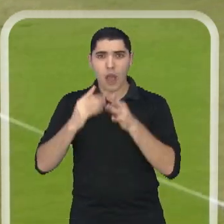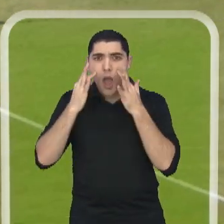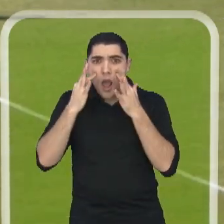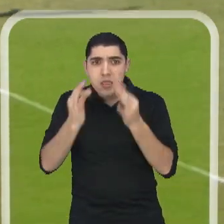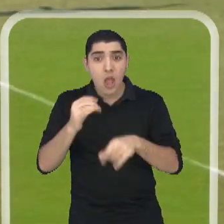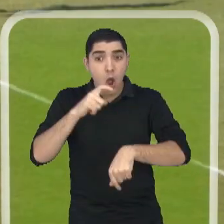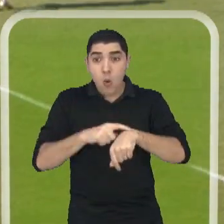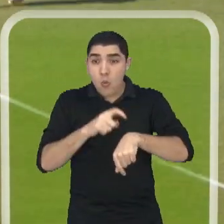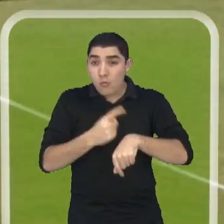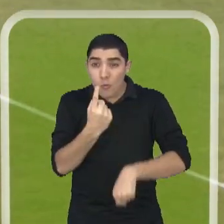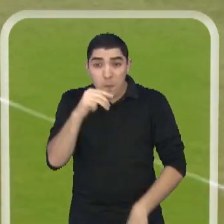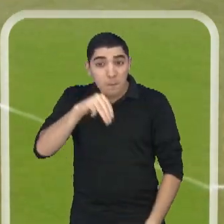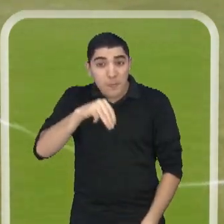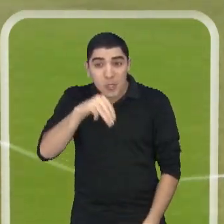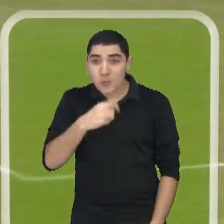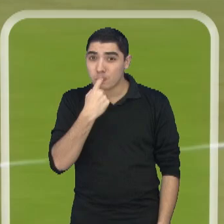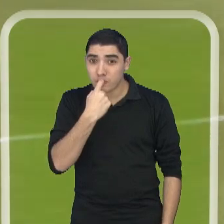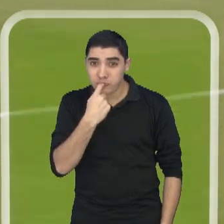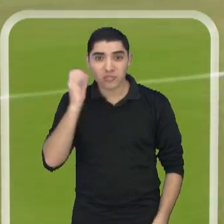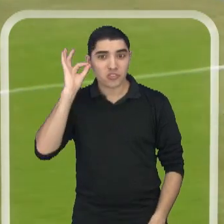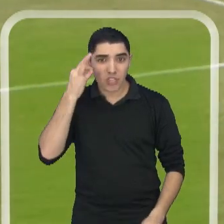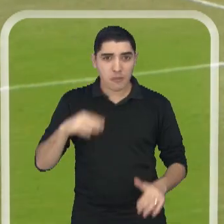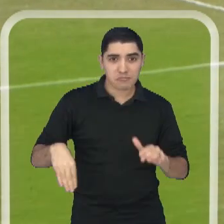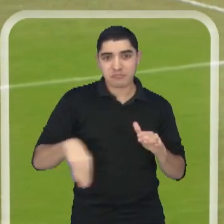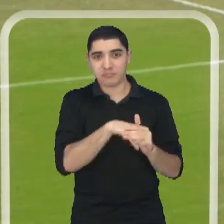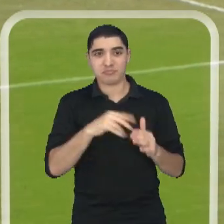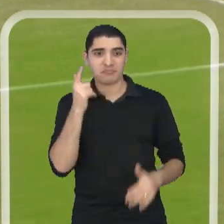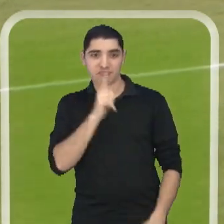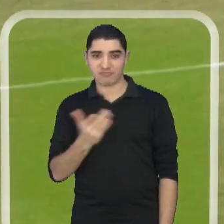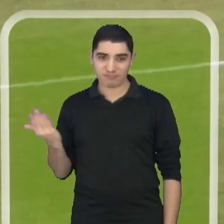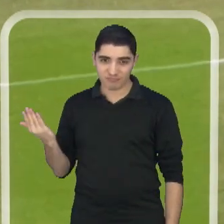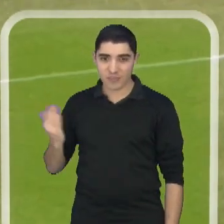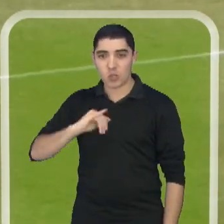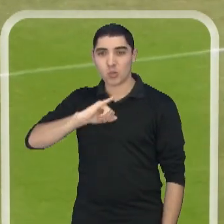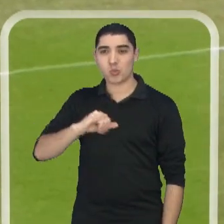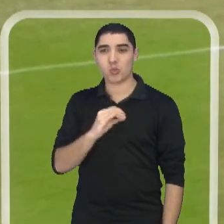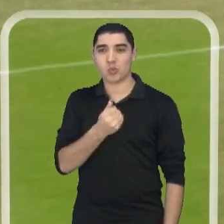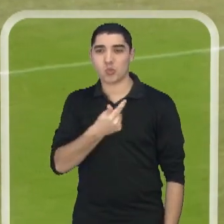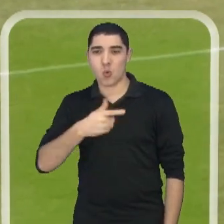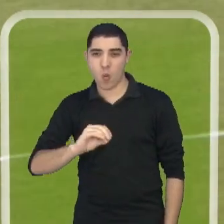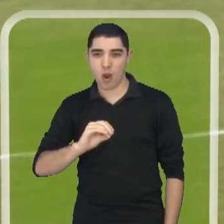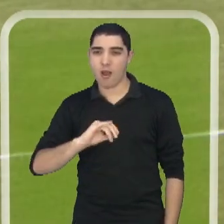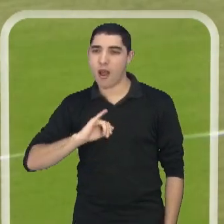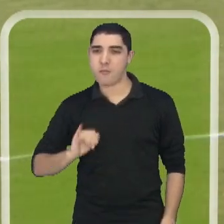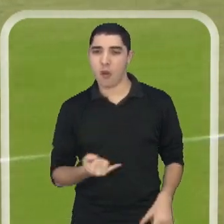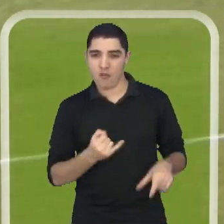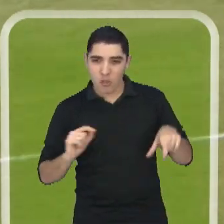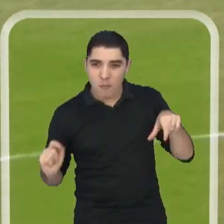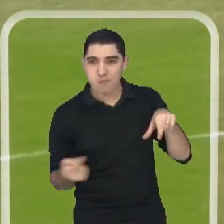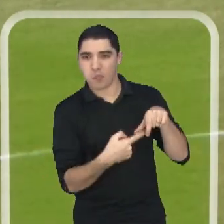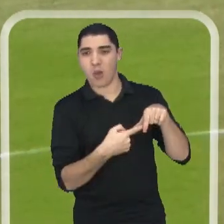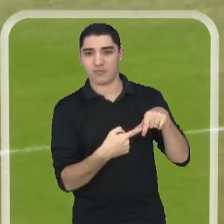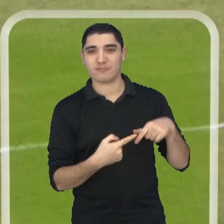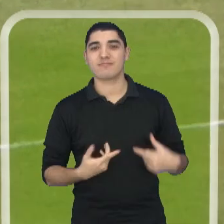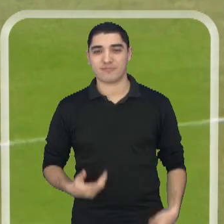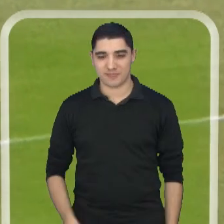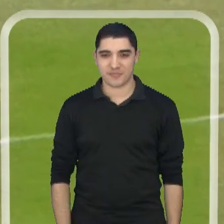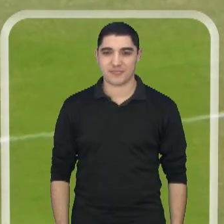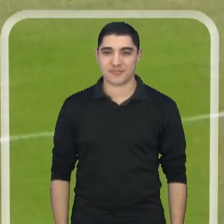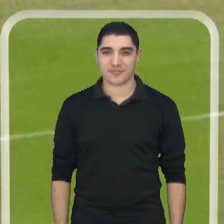com 1 minuto e meio de jogo, fez o primeiro gol com João Araújo, aproveitando o rebote do goleiro Ariel.